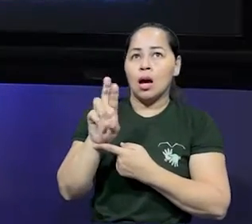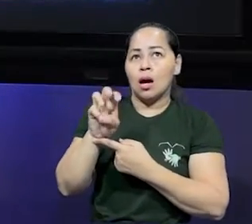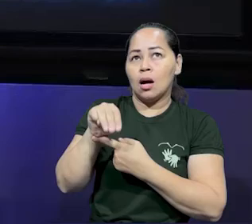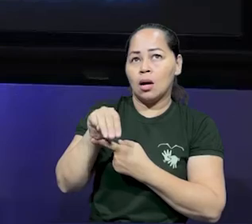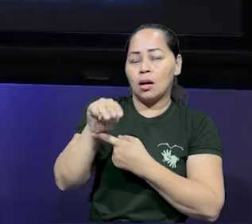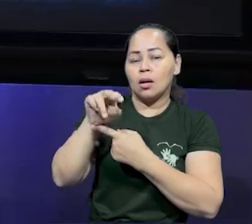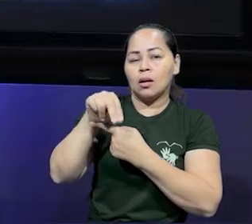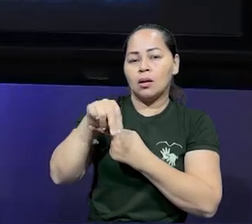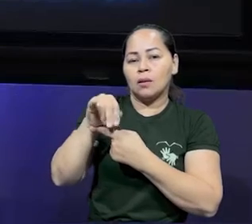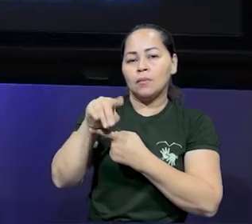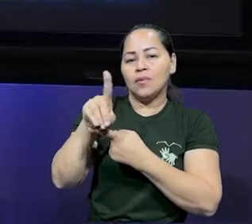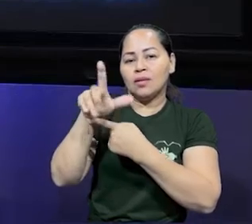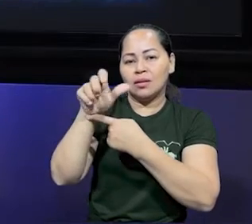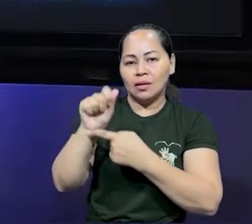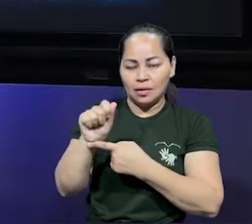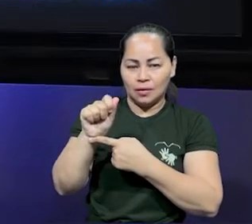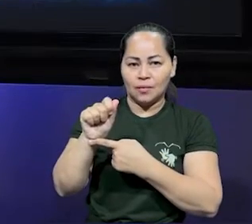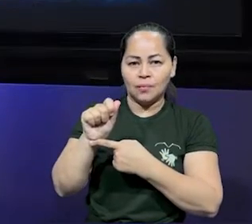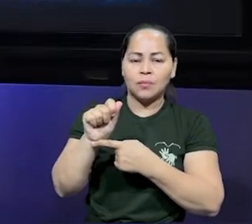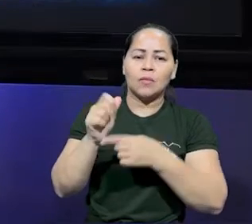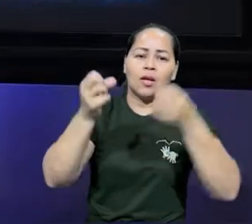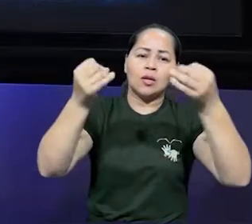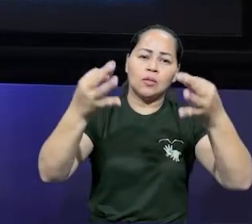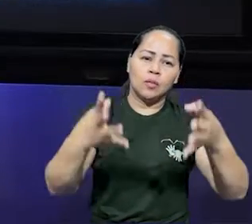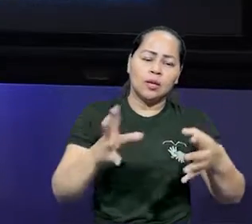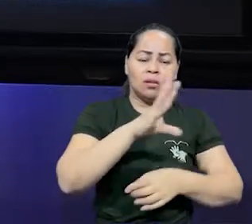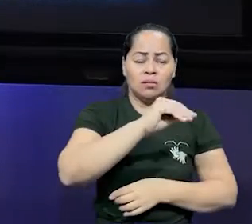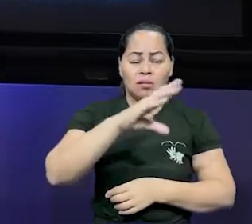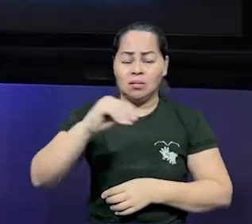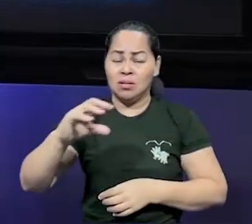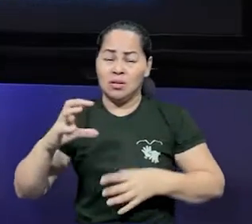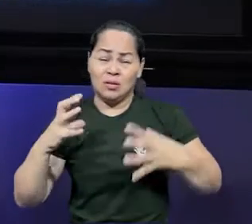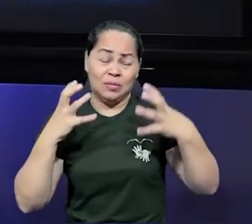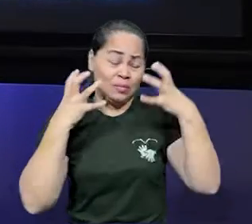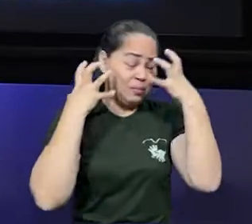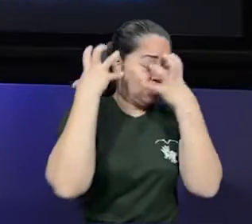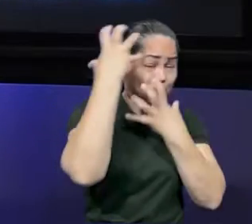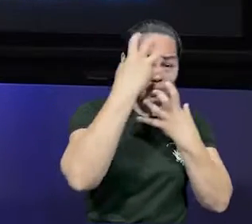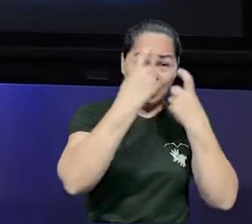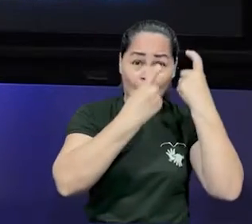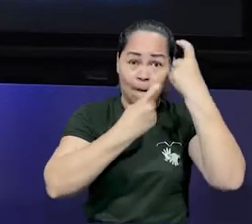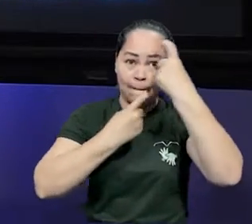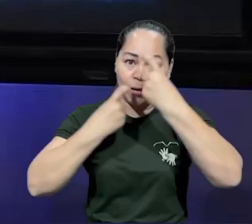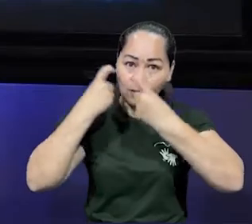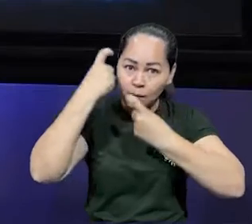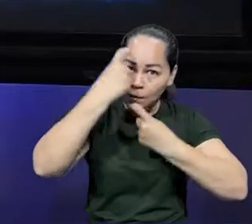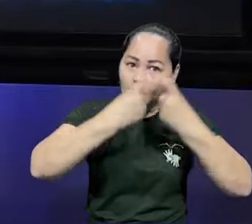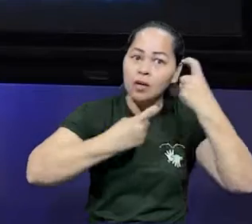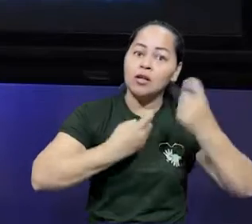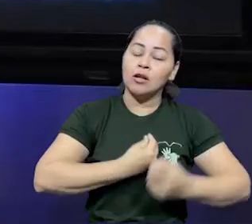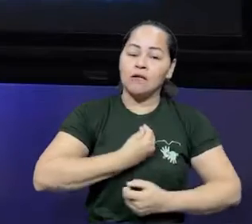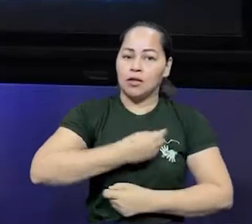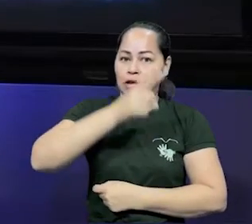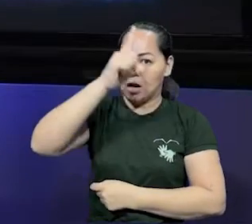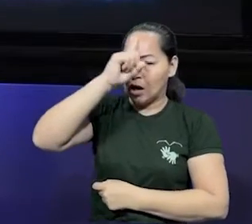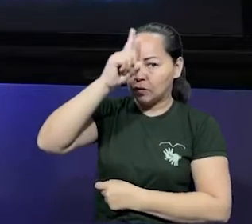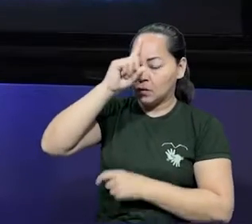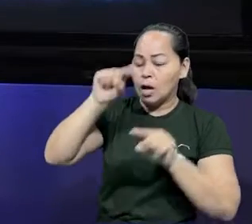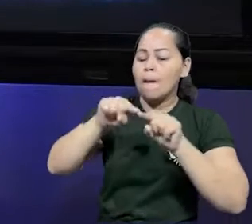uma frase do Knobel. A adolescência é perturbada e perturbadora para o mundo adulto, mas